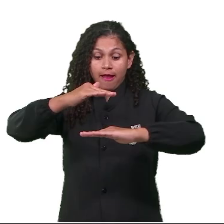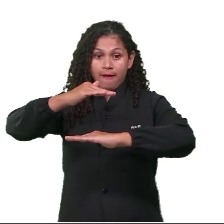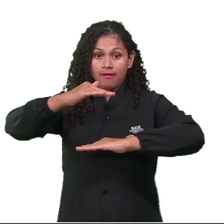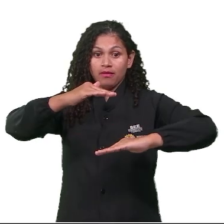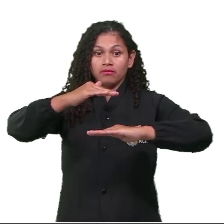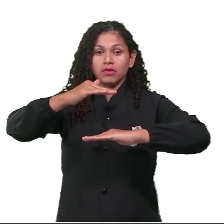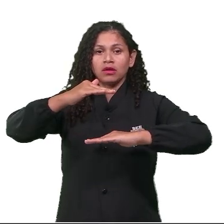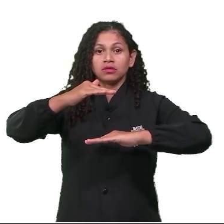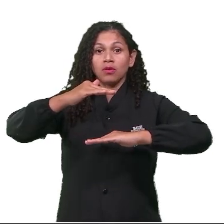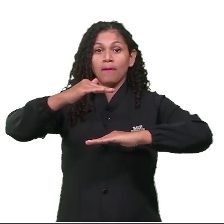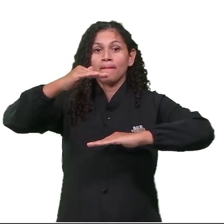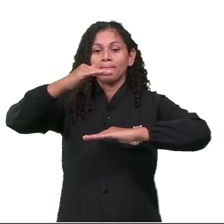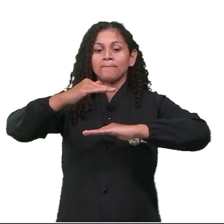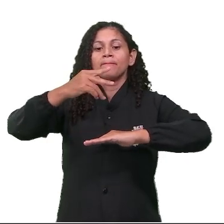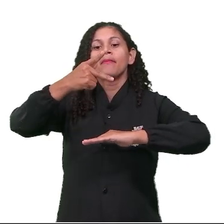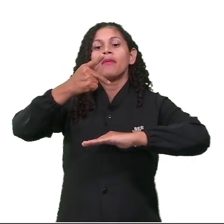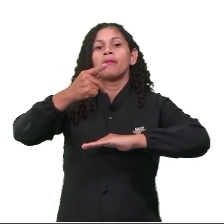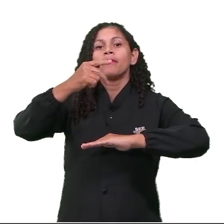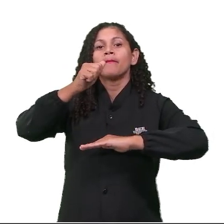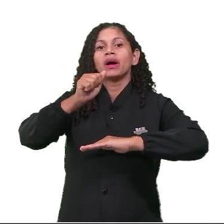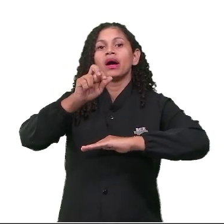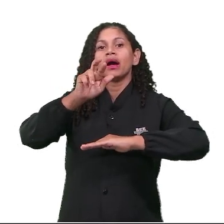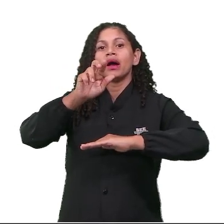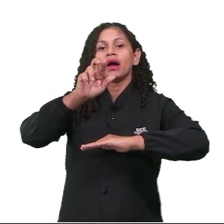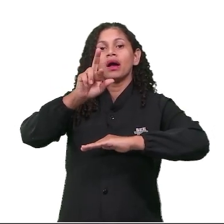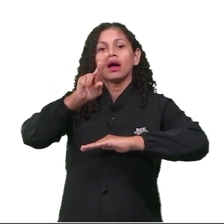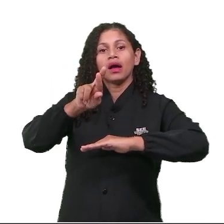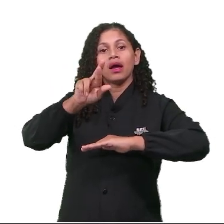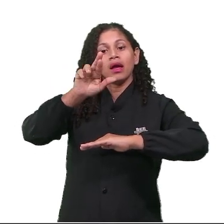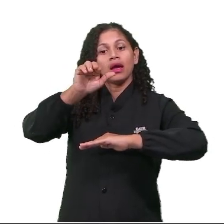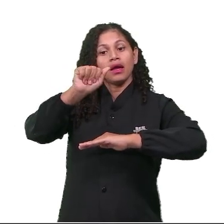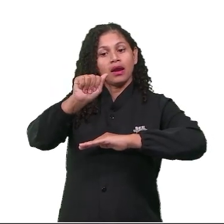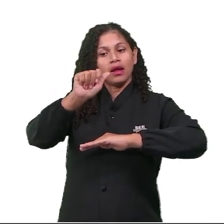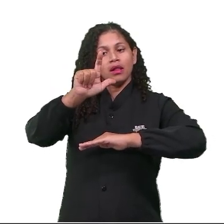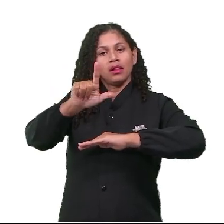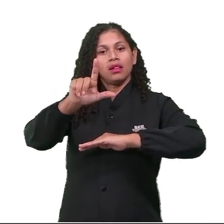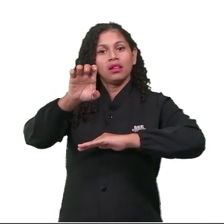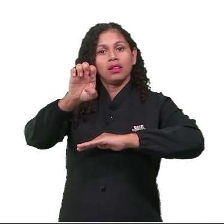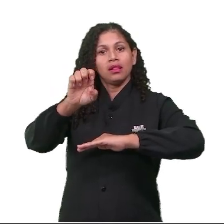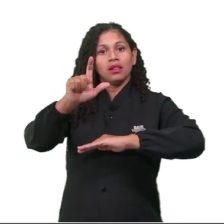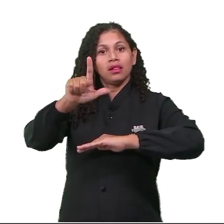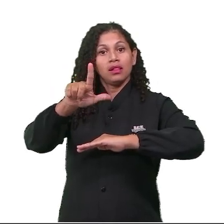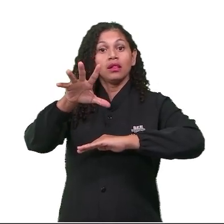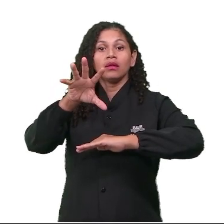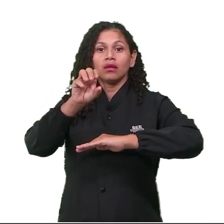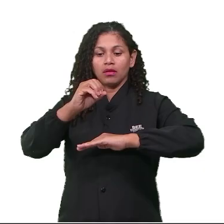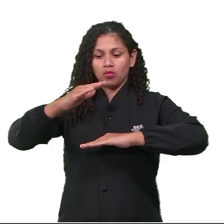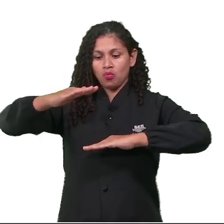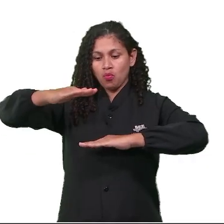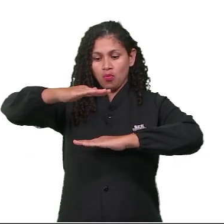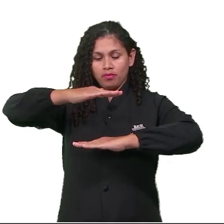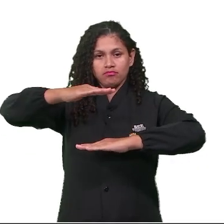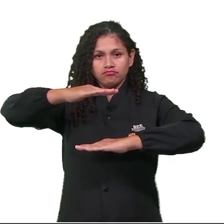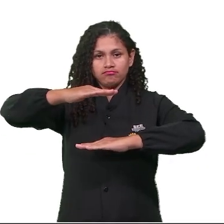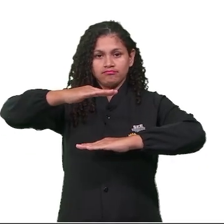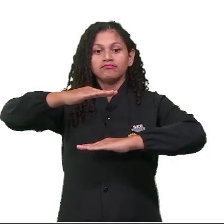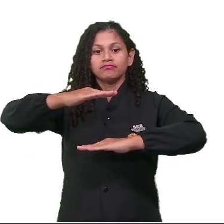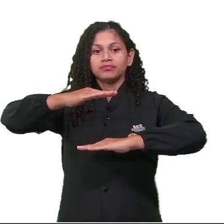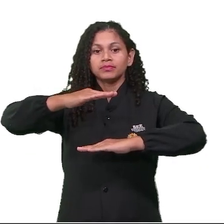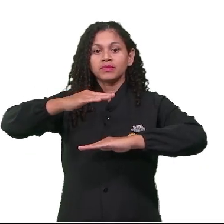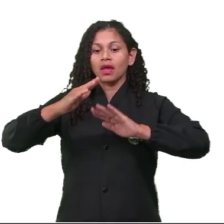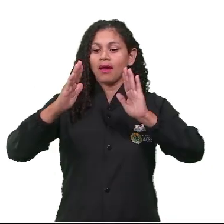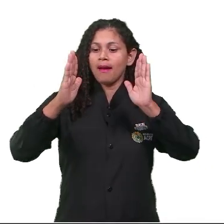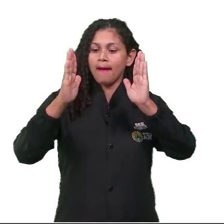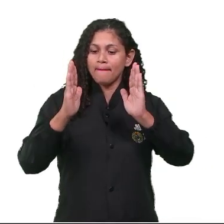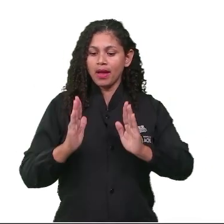coisa, as faces laterais, que é essa parte aqui que eu vou pintar, ó, as faces laterais, elas são sempre o